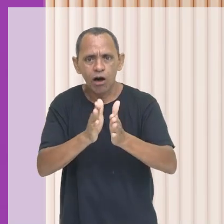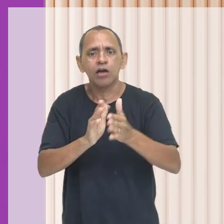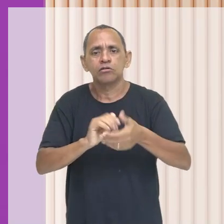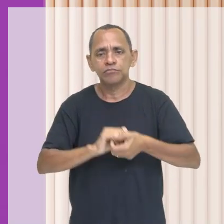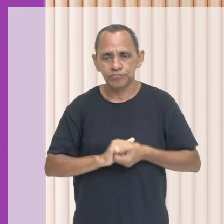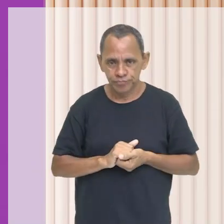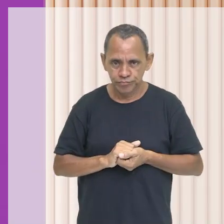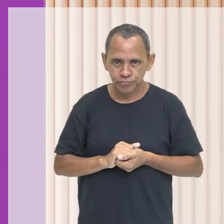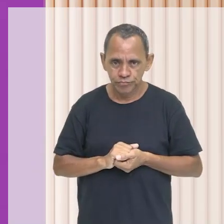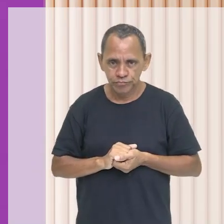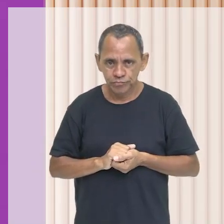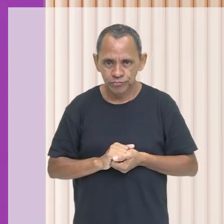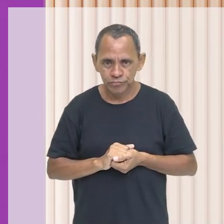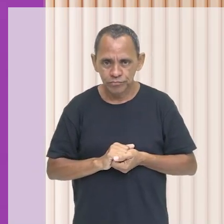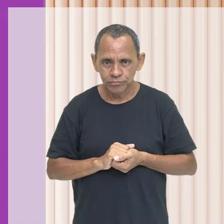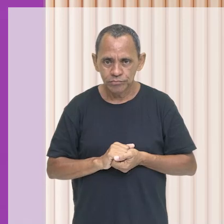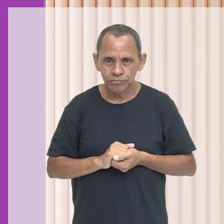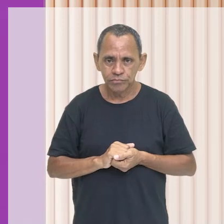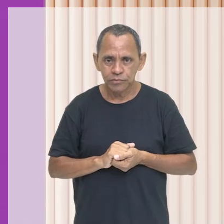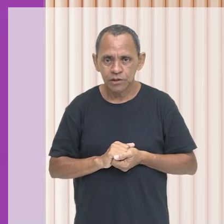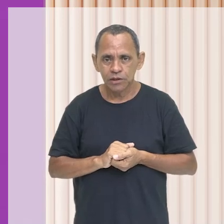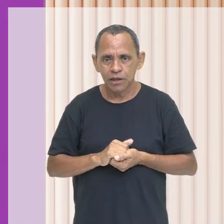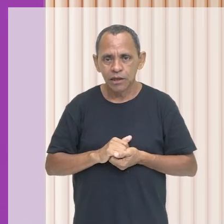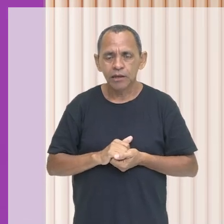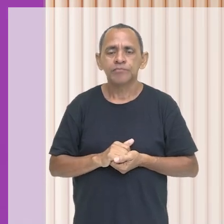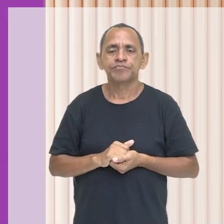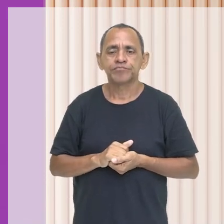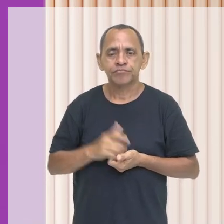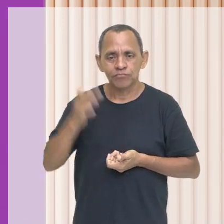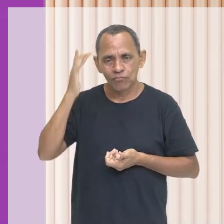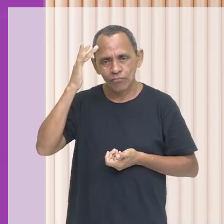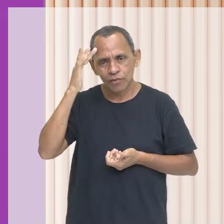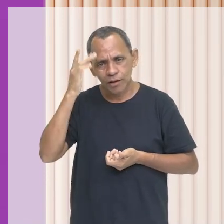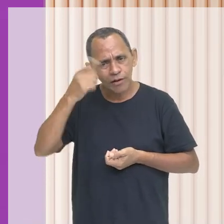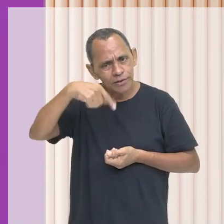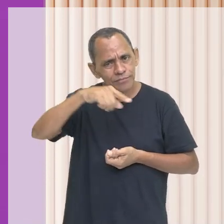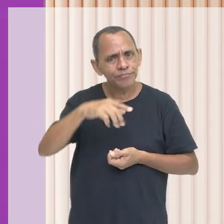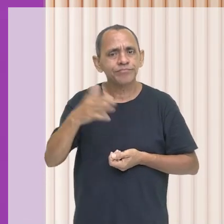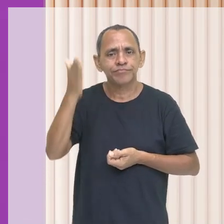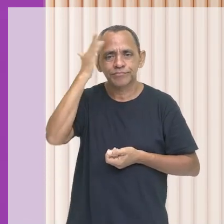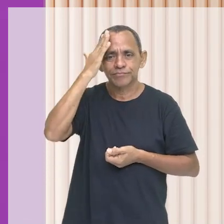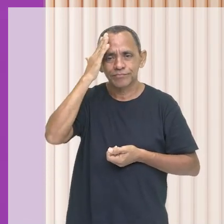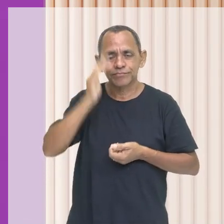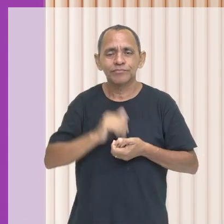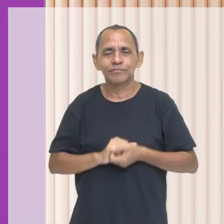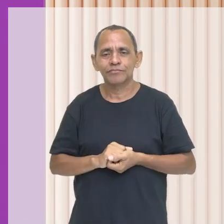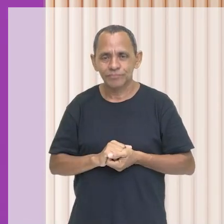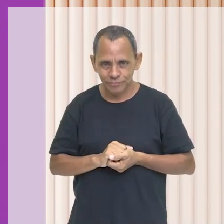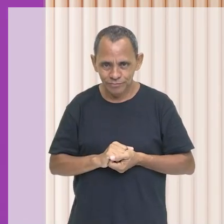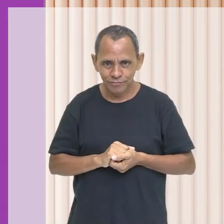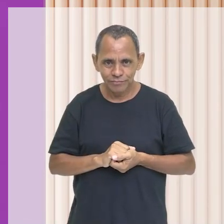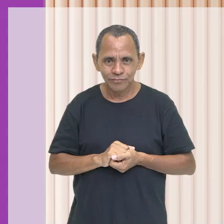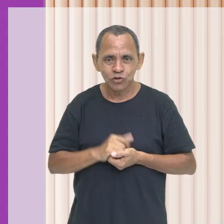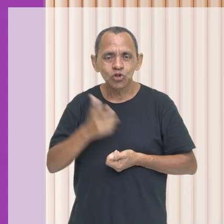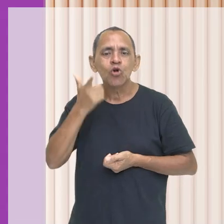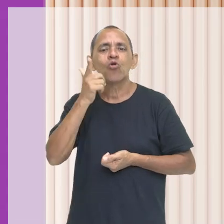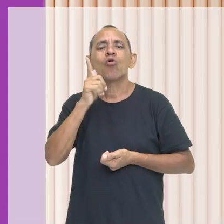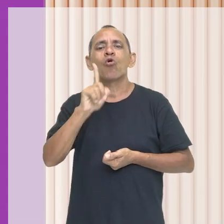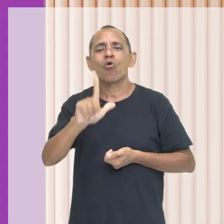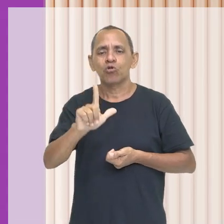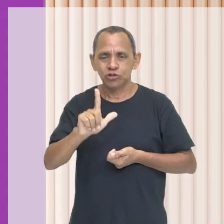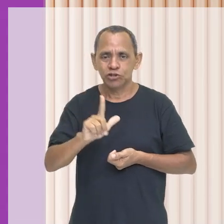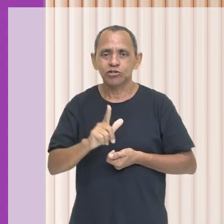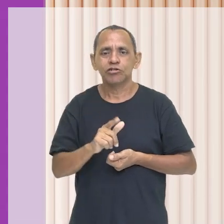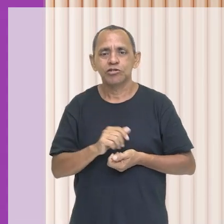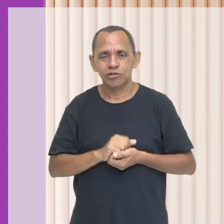de intervalo, tá bom? E aí acredito que você tenha entendido, pegado o jeito aí de escrever esses intervalos